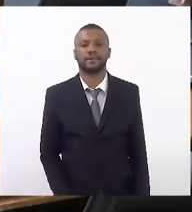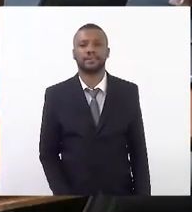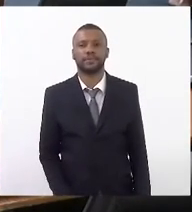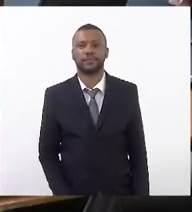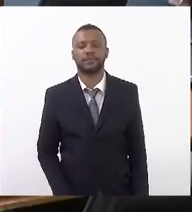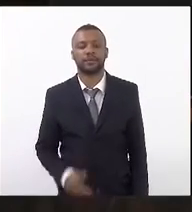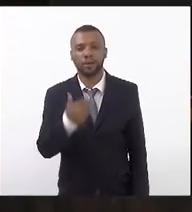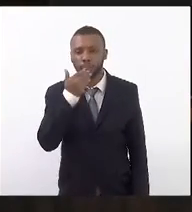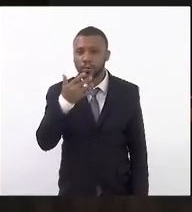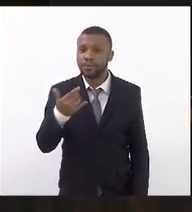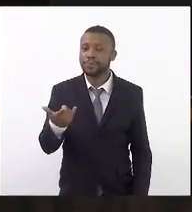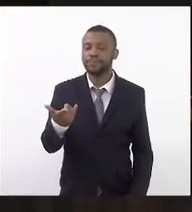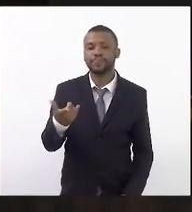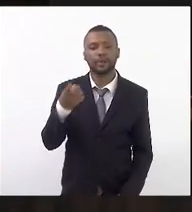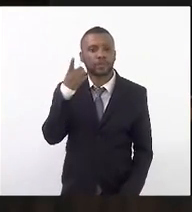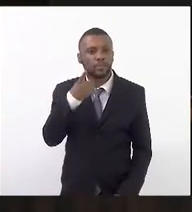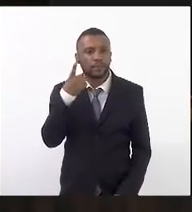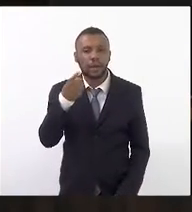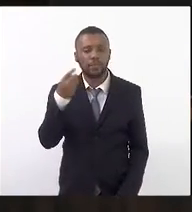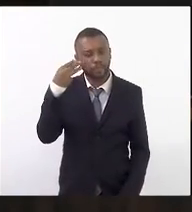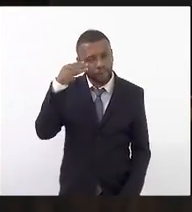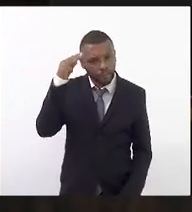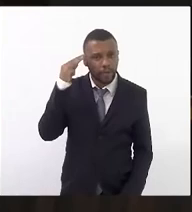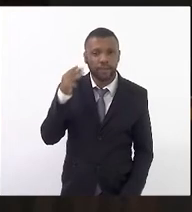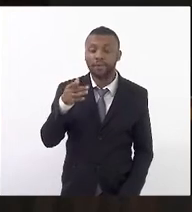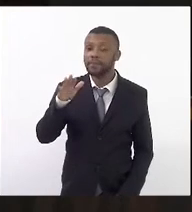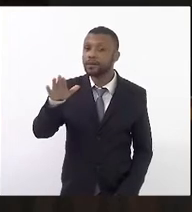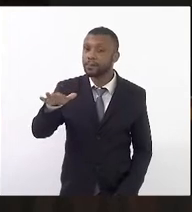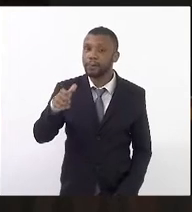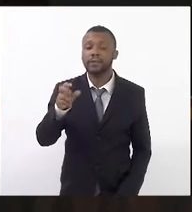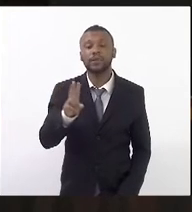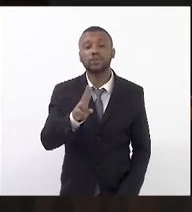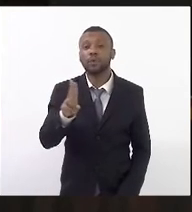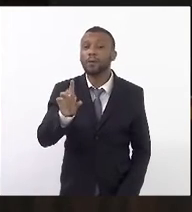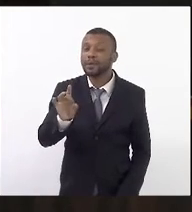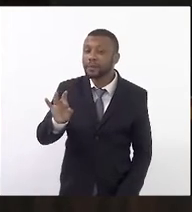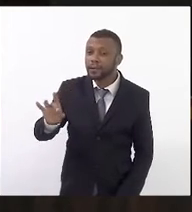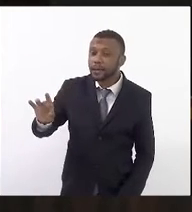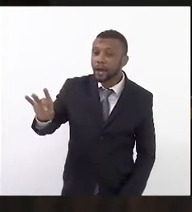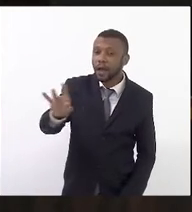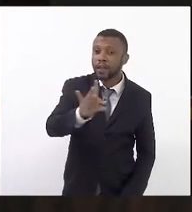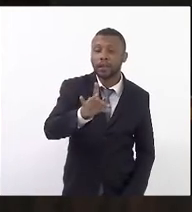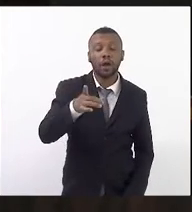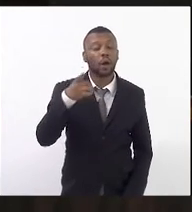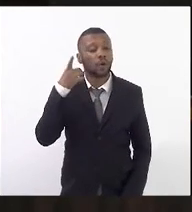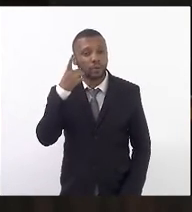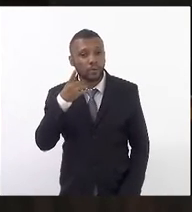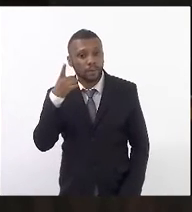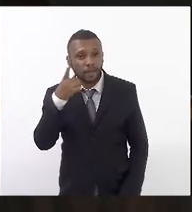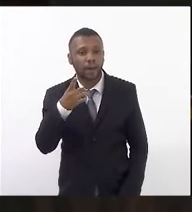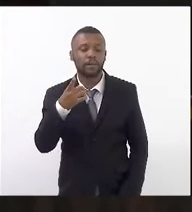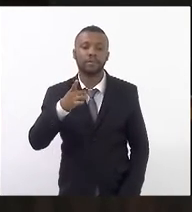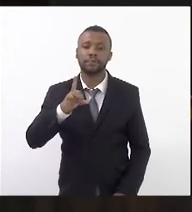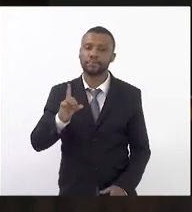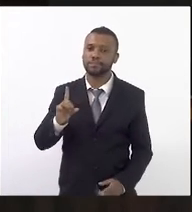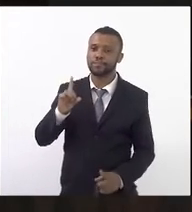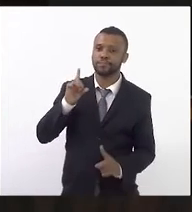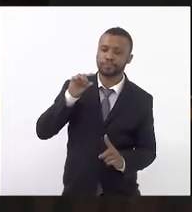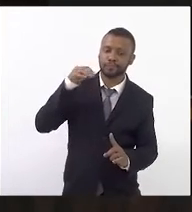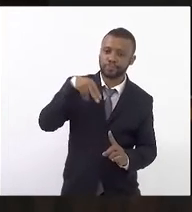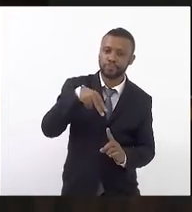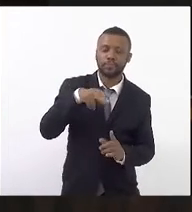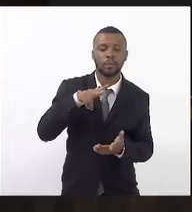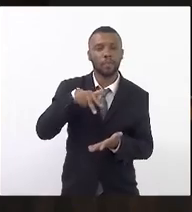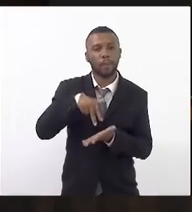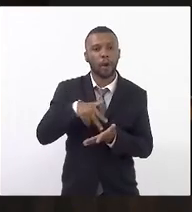Solicito ao nobre deputado Márcio Pacheco fazer a chamada nominal. E o deputado, se solicitar, o deputado vem ao microfone para fazer a votação, que tem que